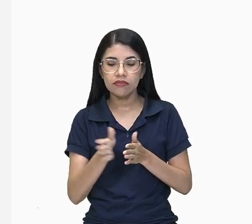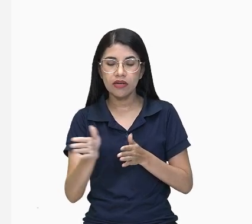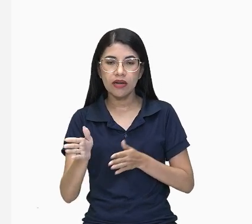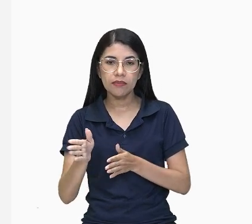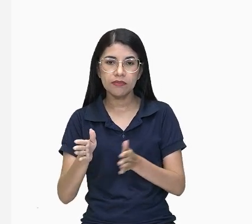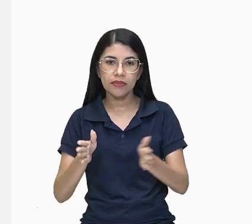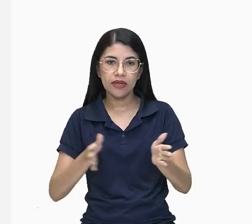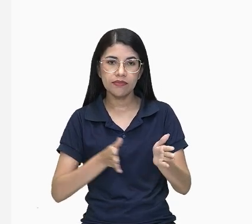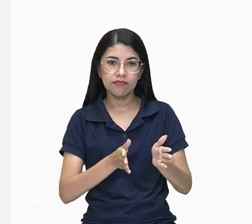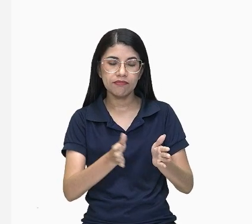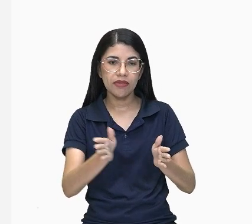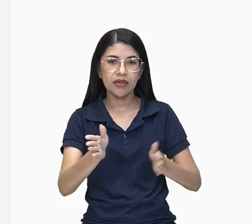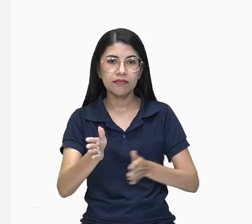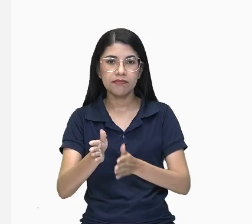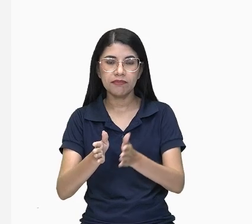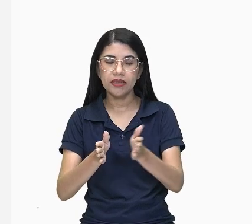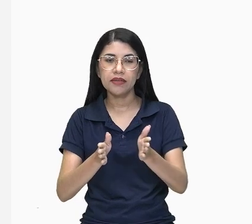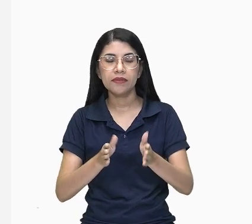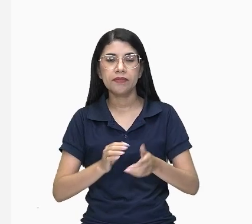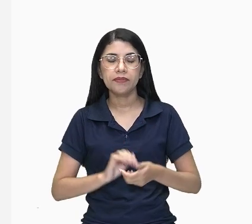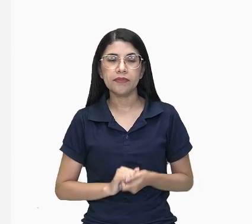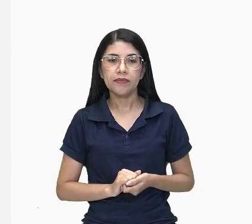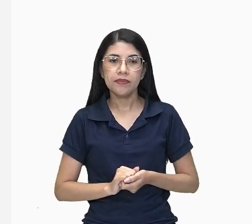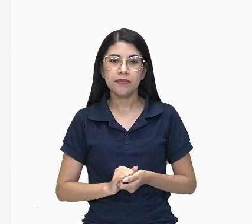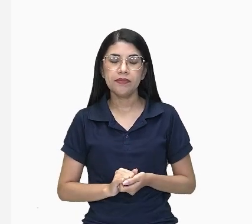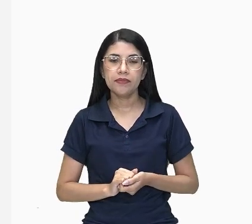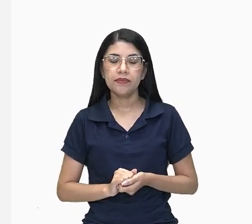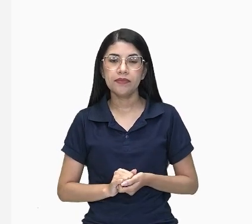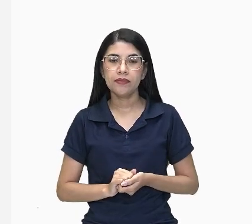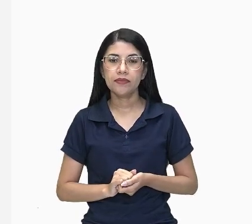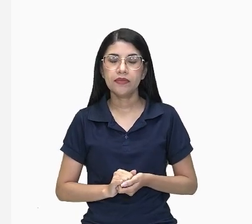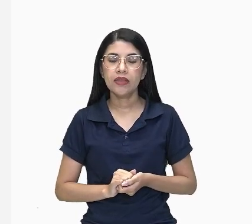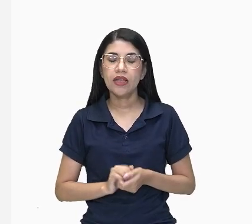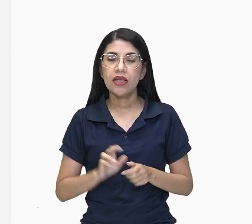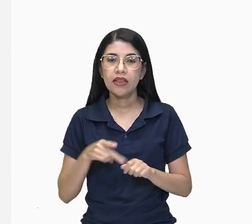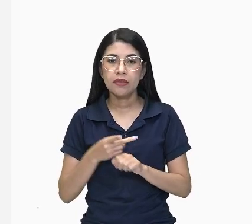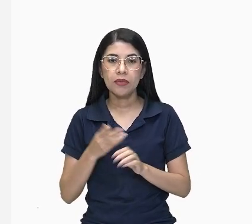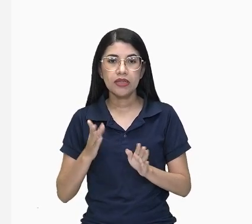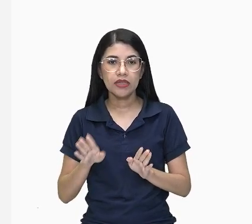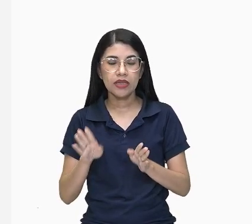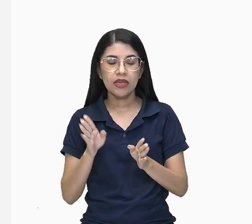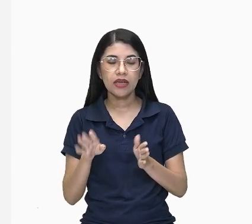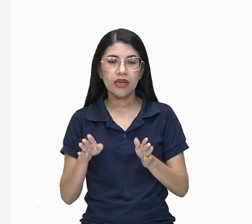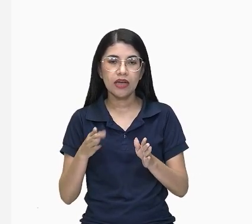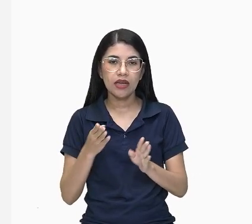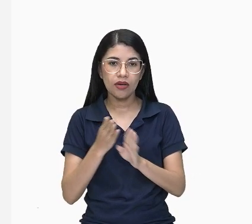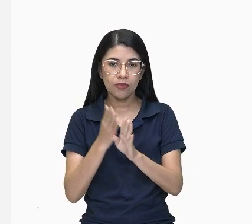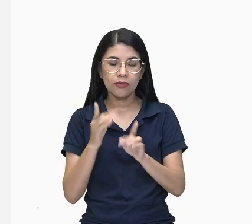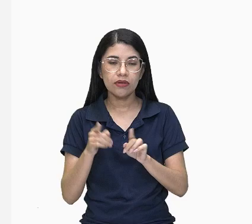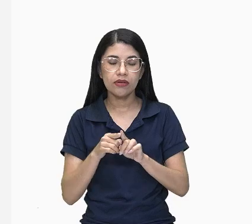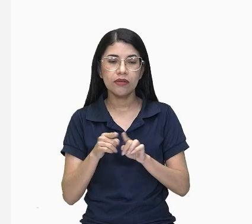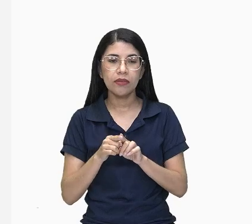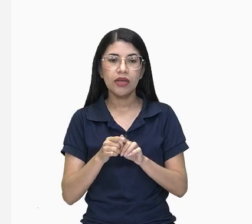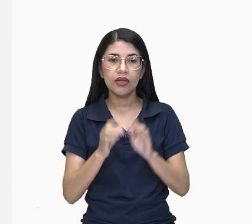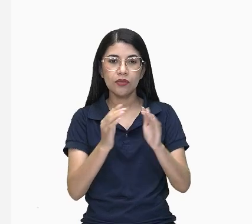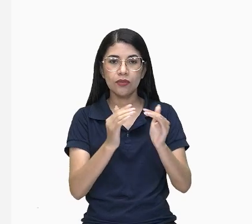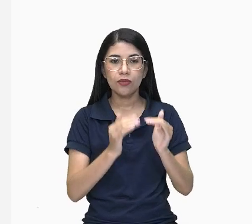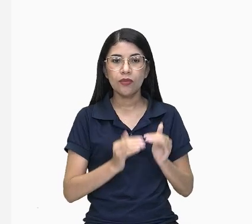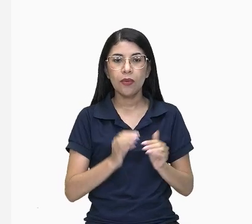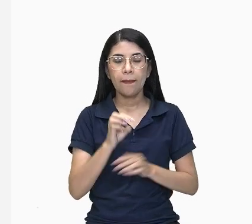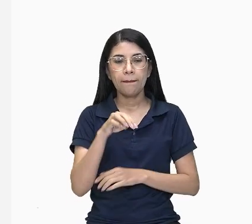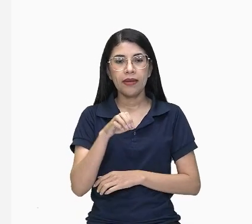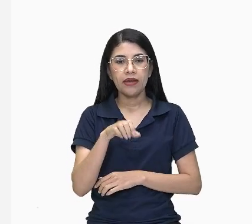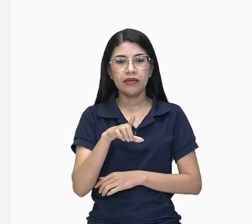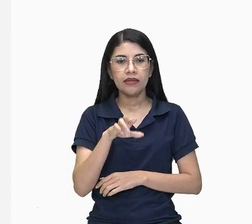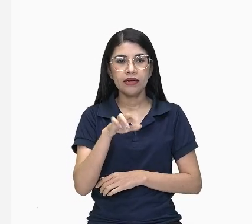se divide em vários braços e eles se encontram. E nós vamos ter os rios meandrantes,